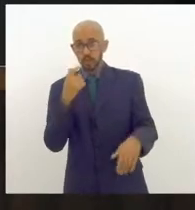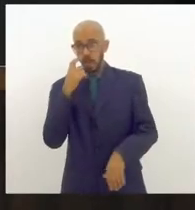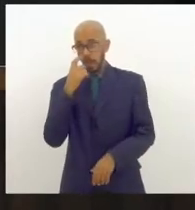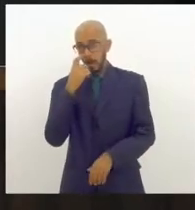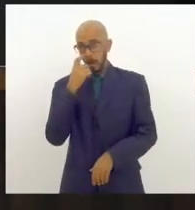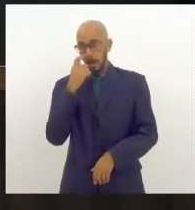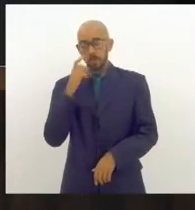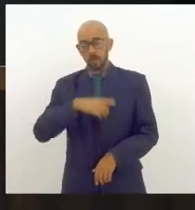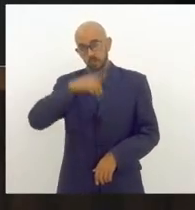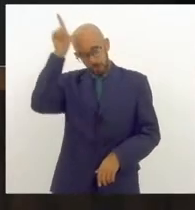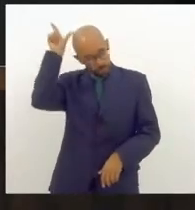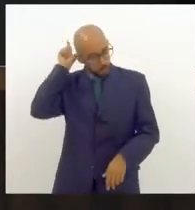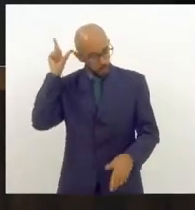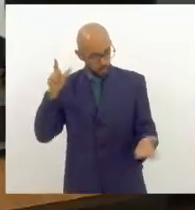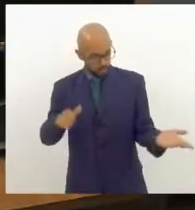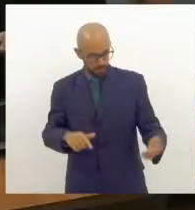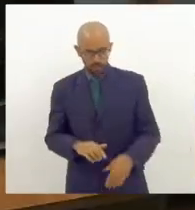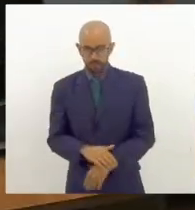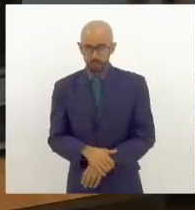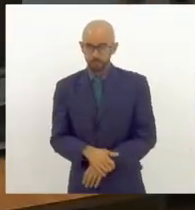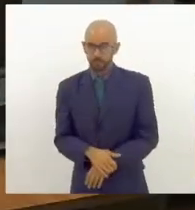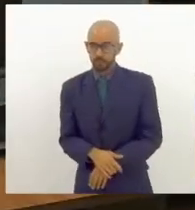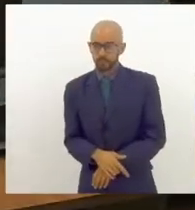Deputado Luiz Paulo.